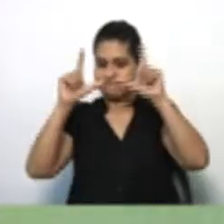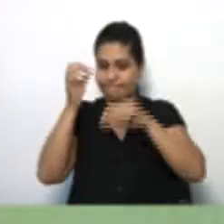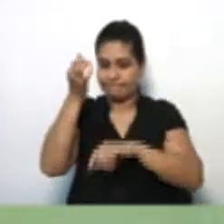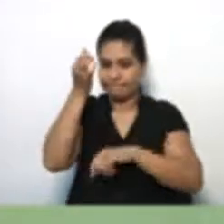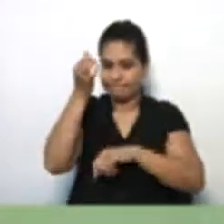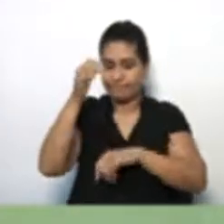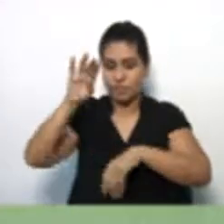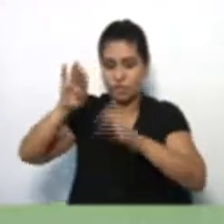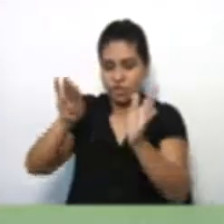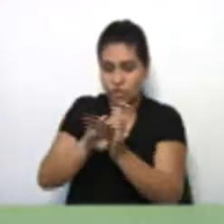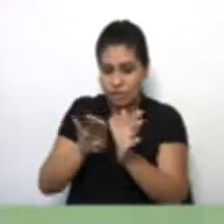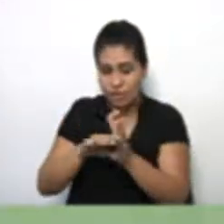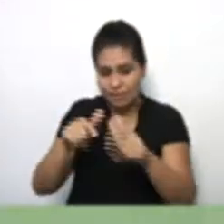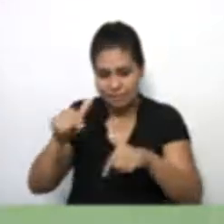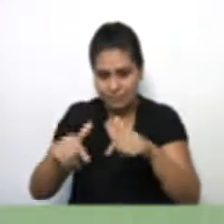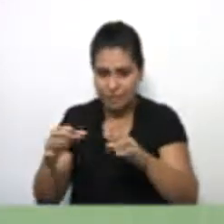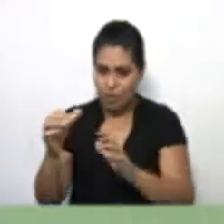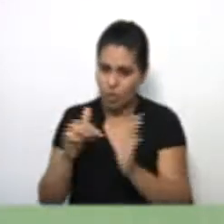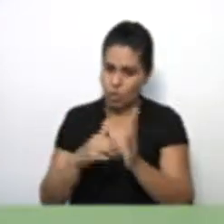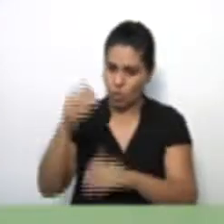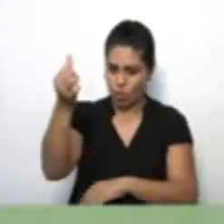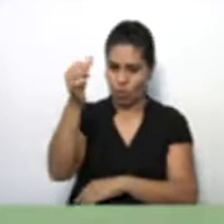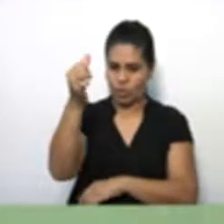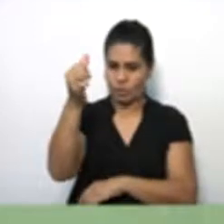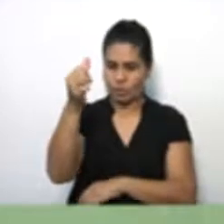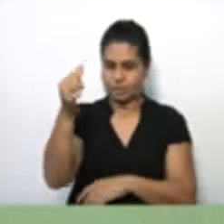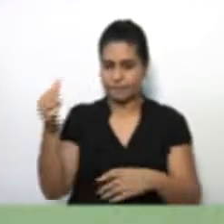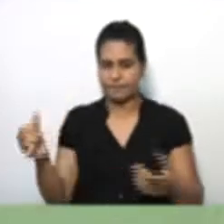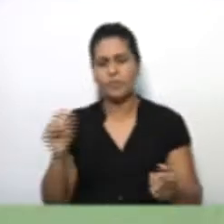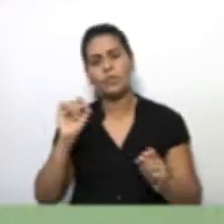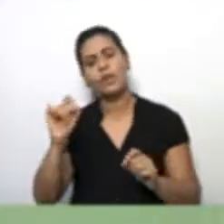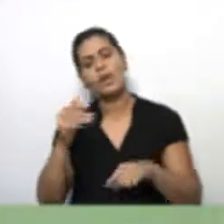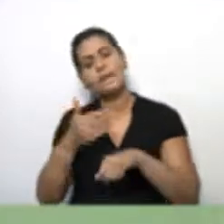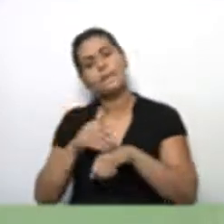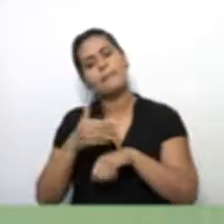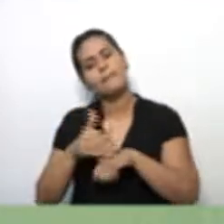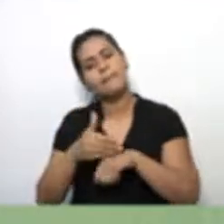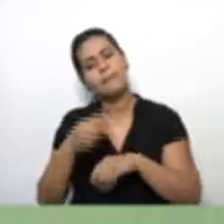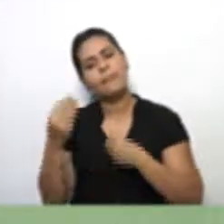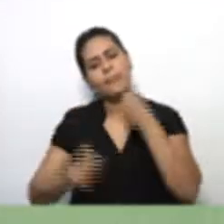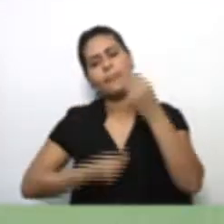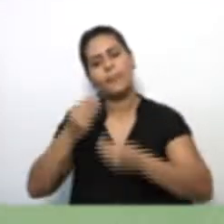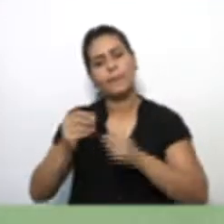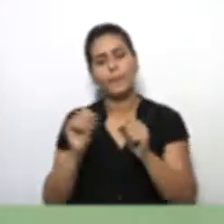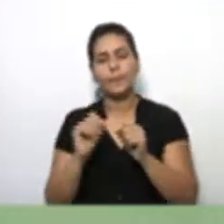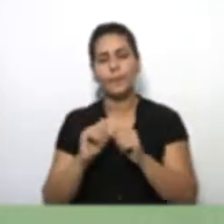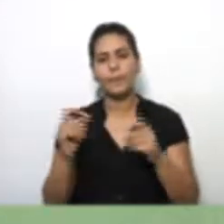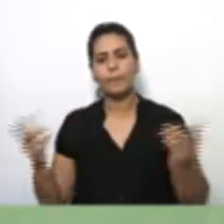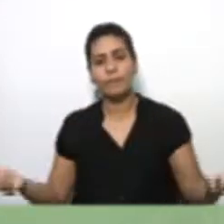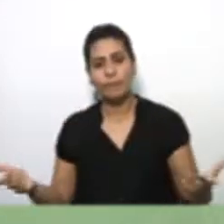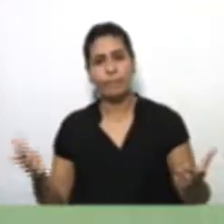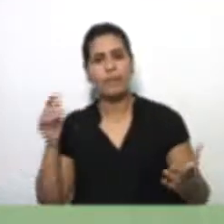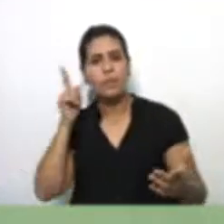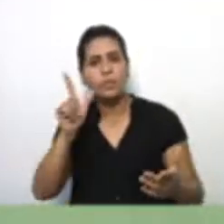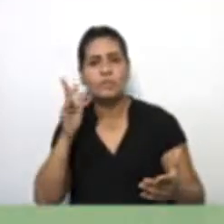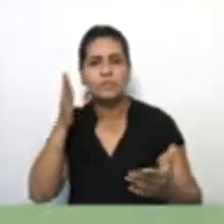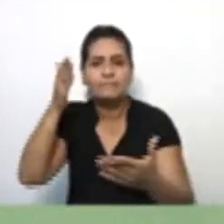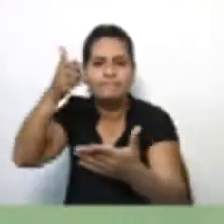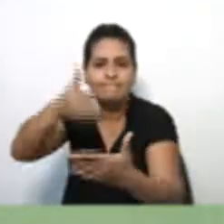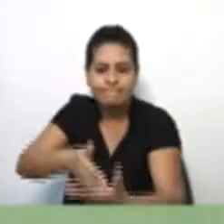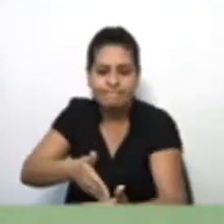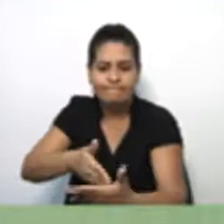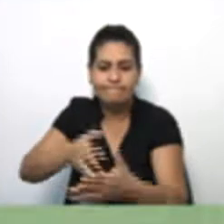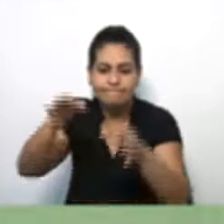chegar no trabalho às 8, né? E o que será colocado o quê? Em prática, a forma como será feito, alcançando o quê?